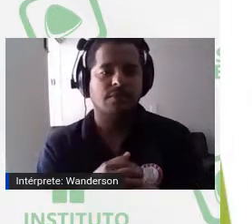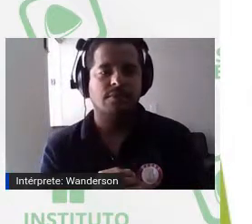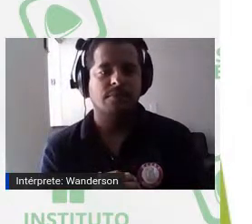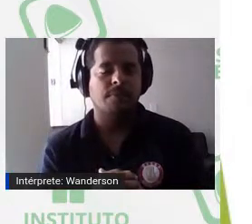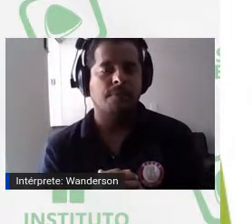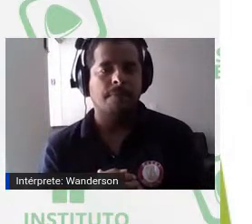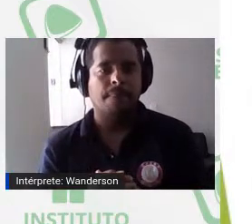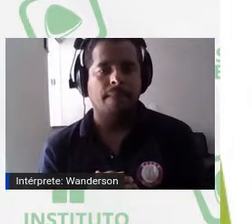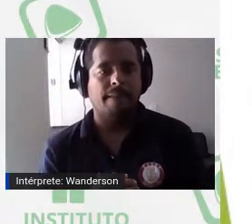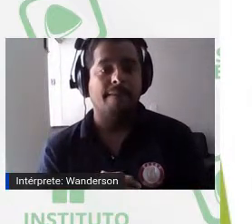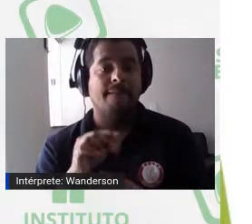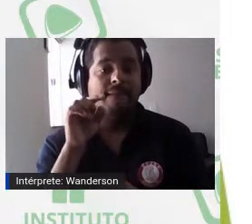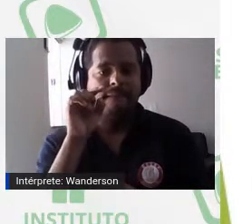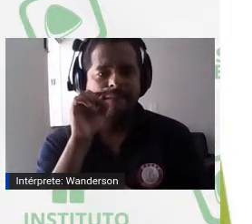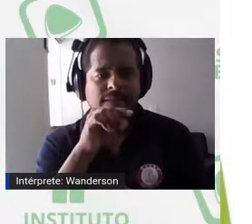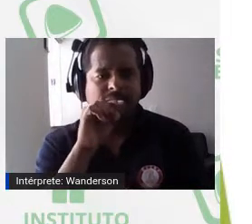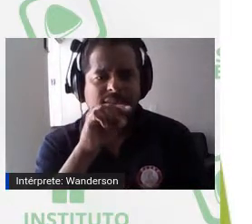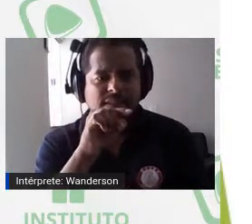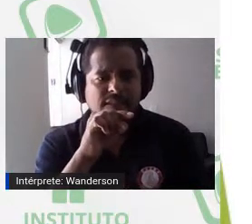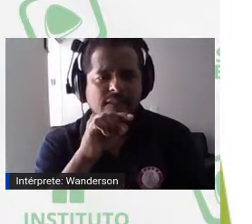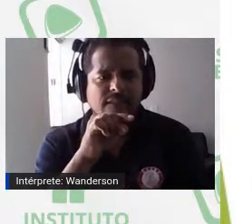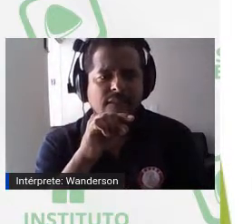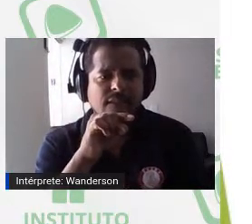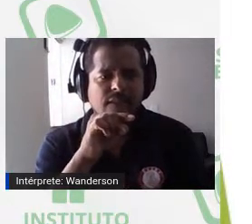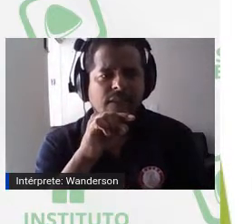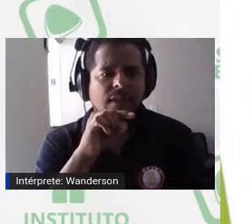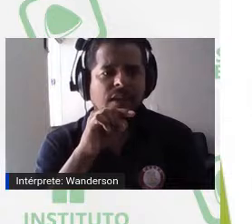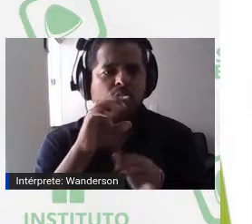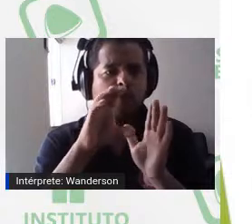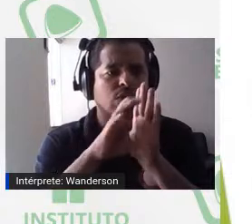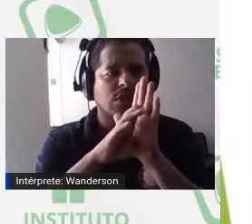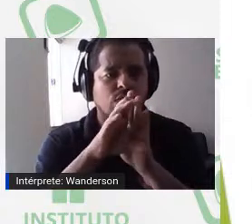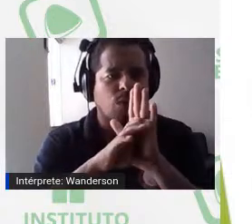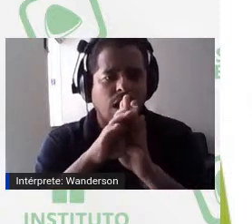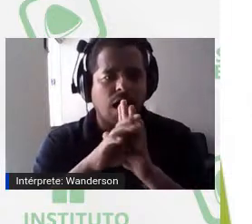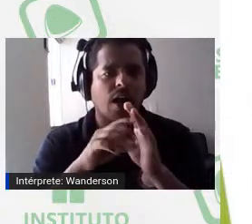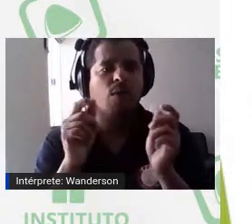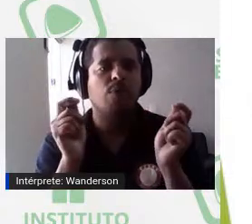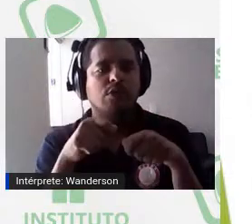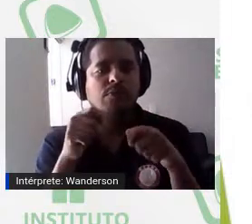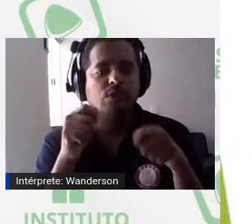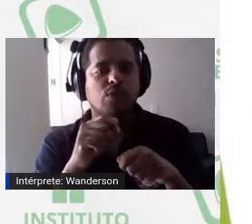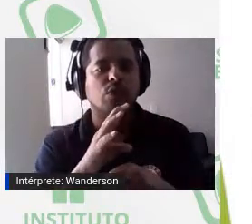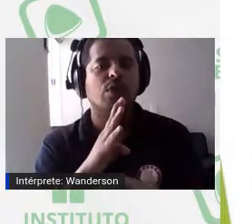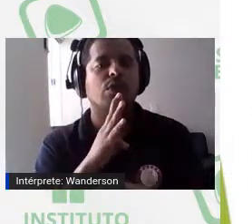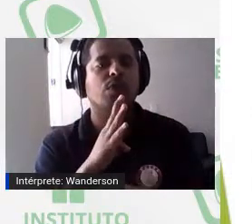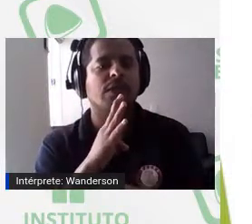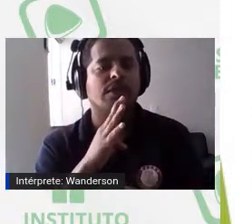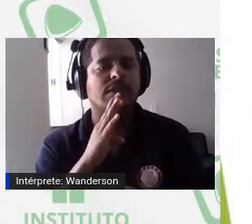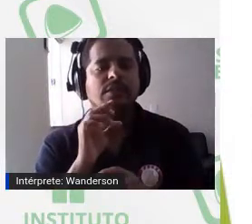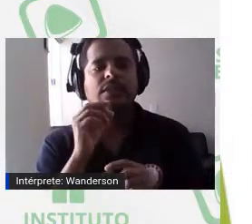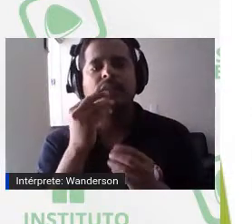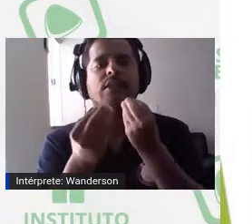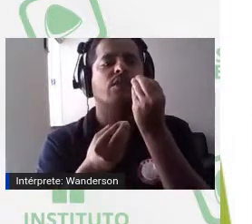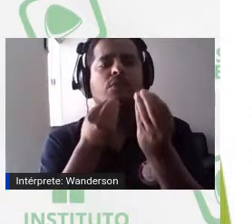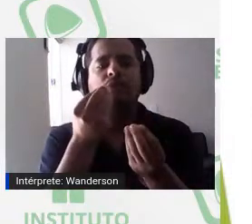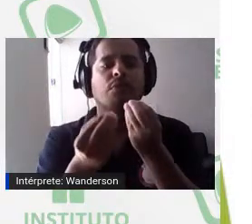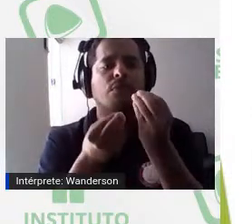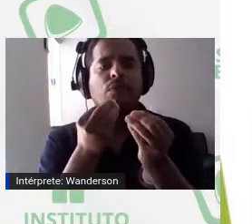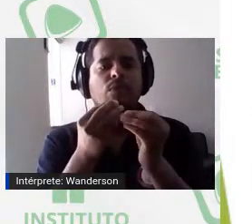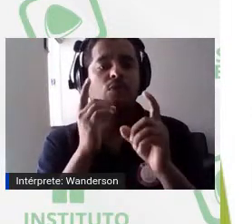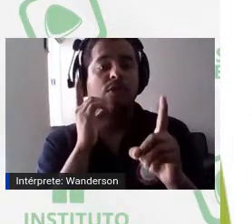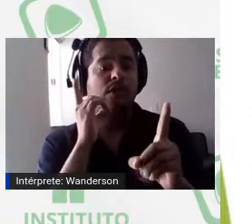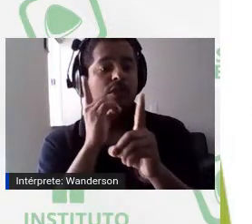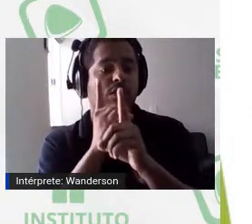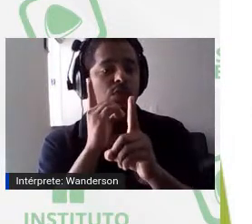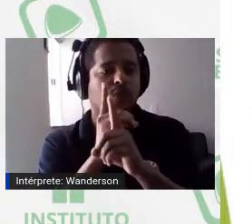O mapa conceitual nos possibilitou conhecer o que é, como fazer e encontrar